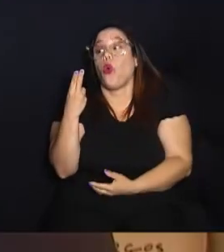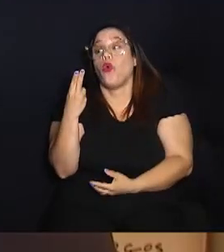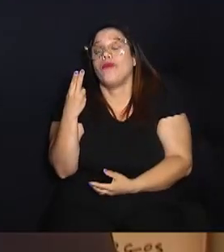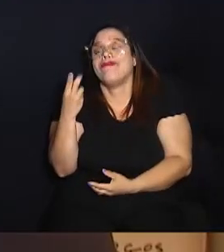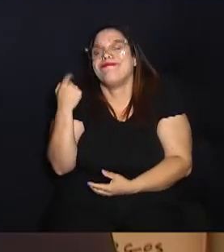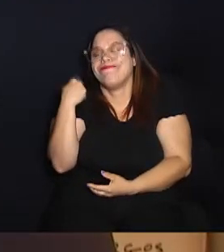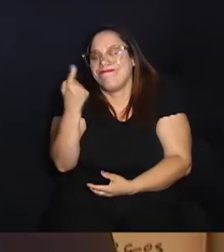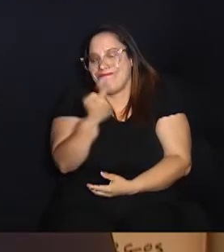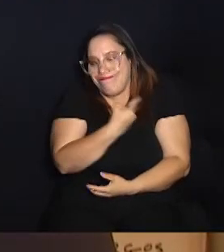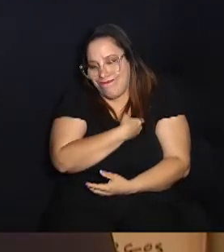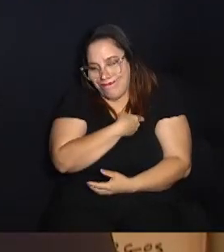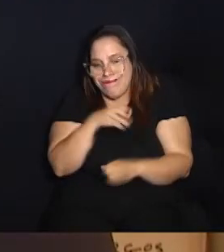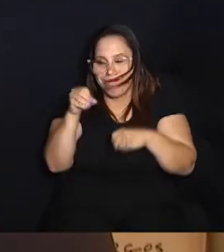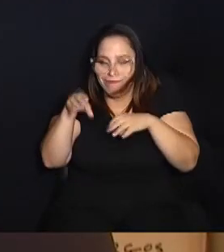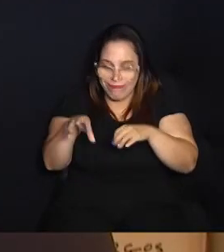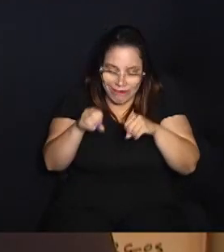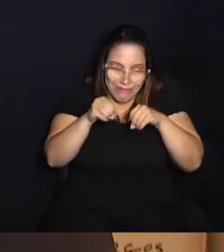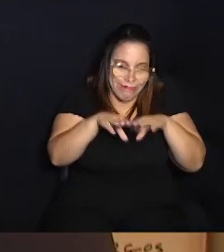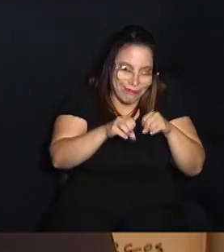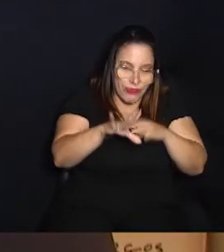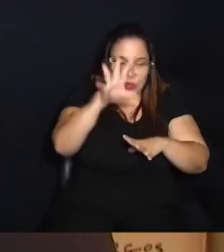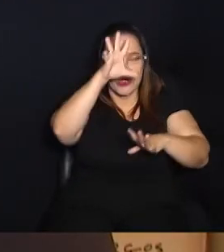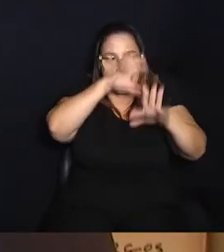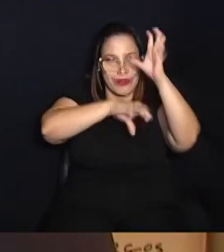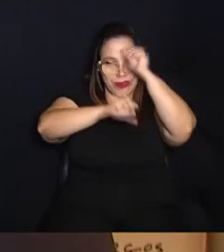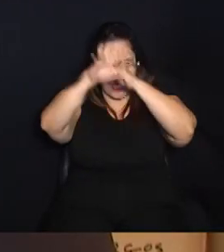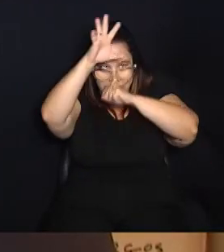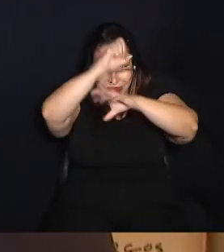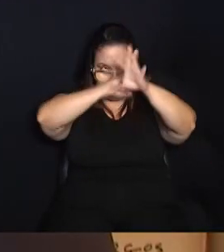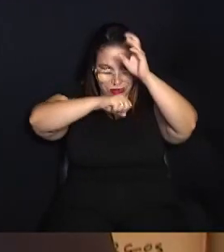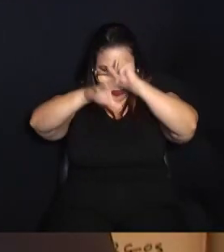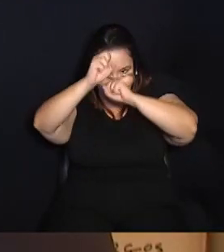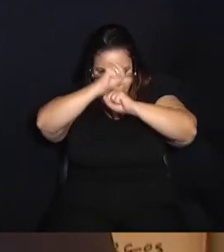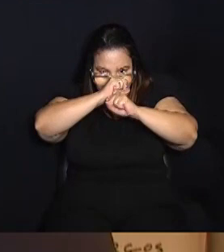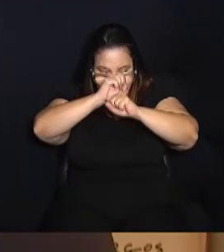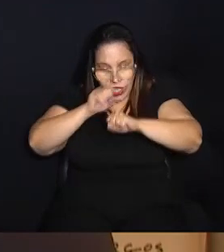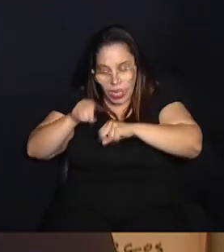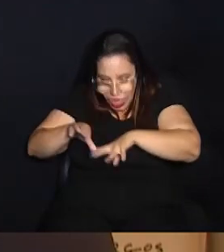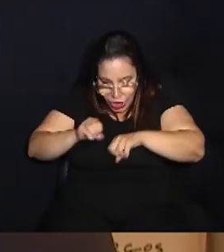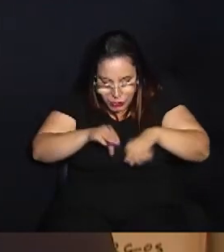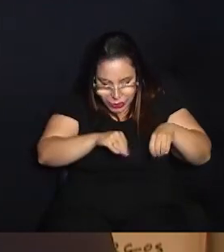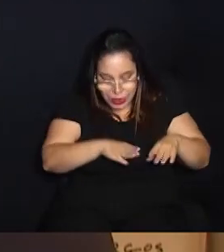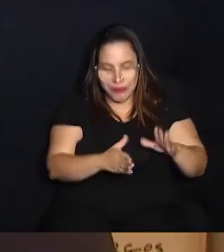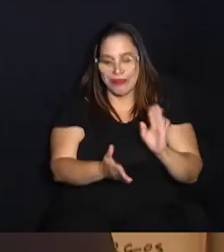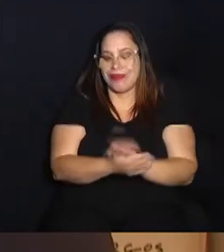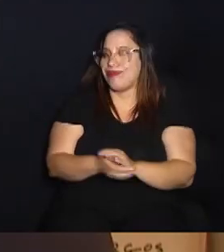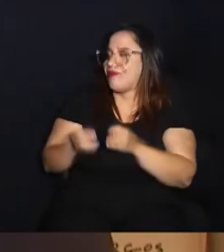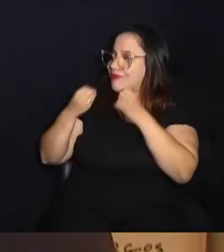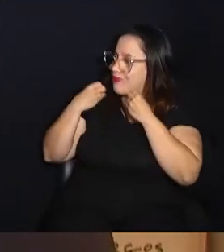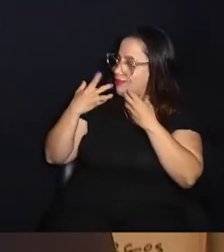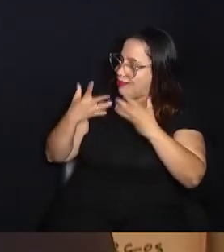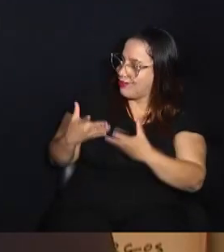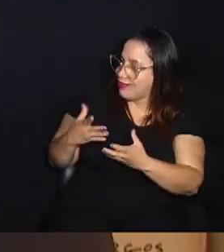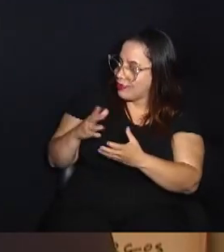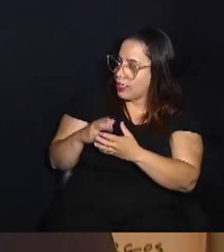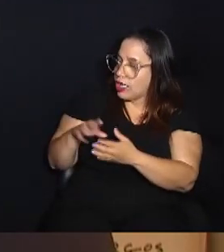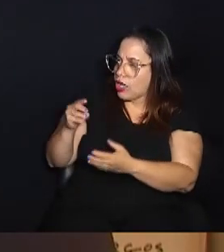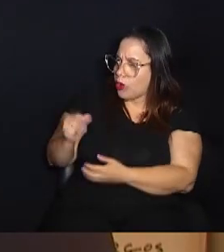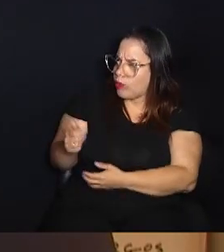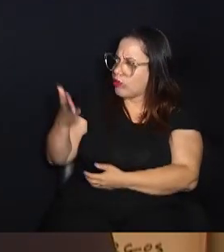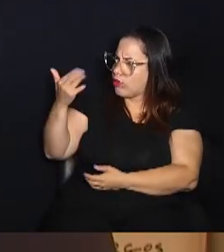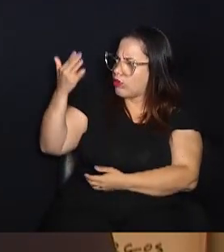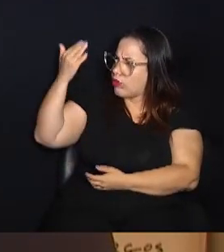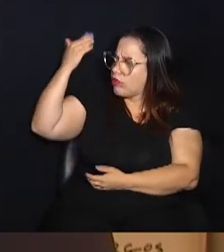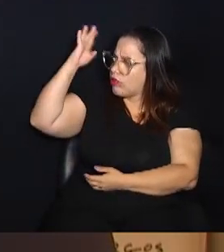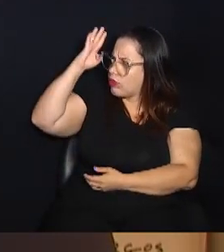nós ensinamos e aprendemos ao ensinar. Bom, na época,